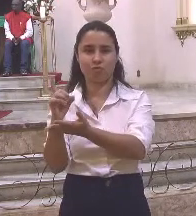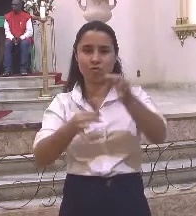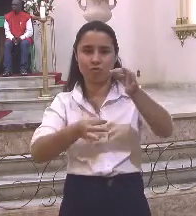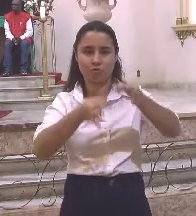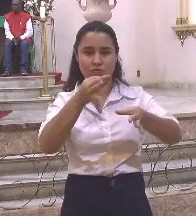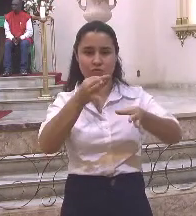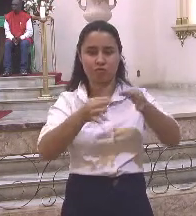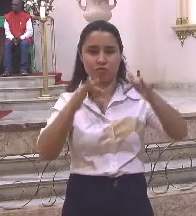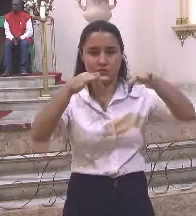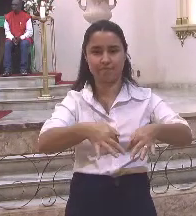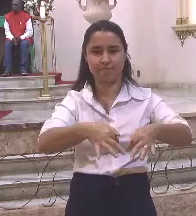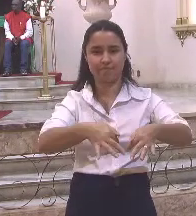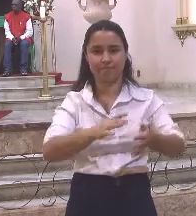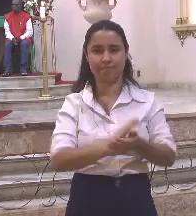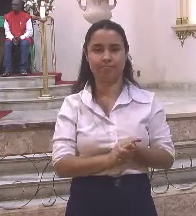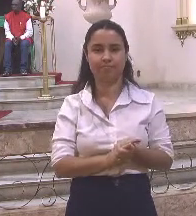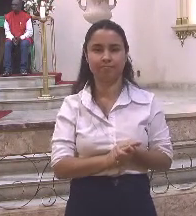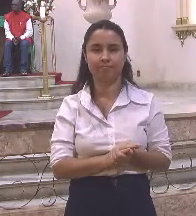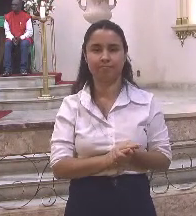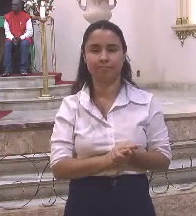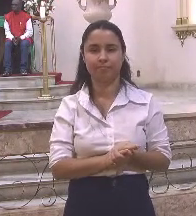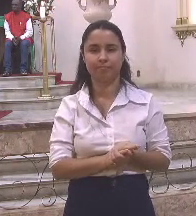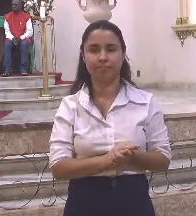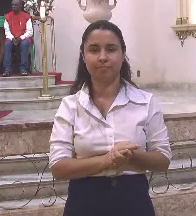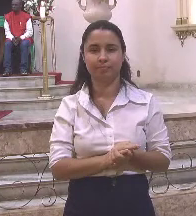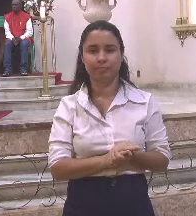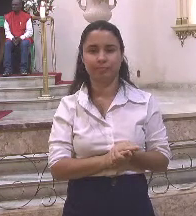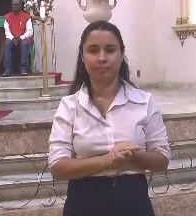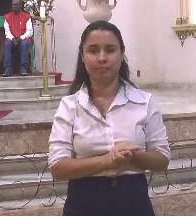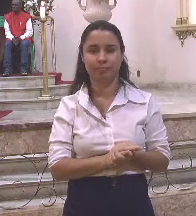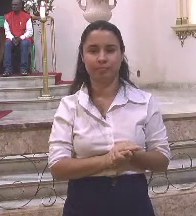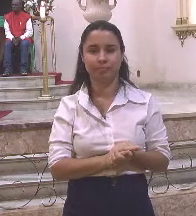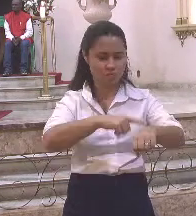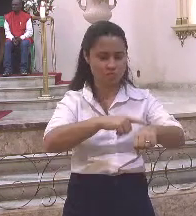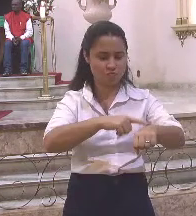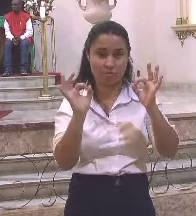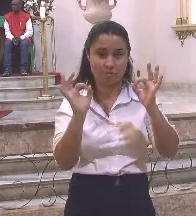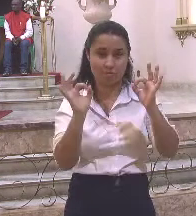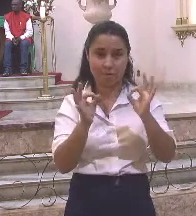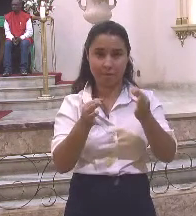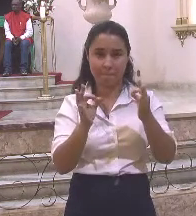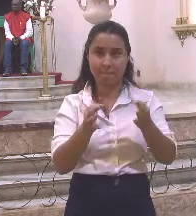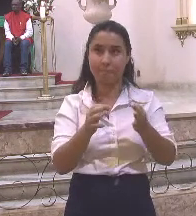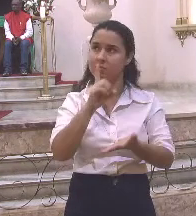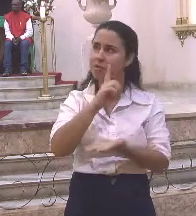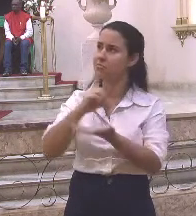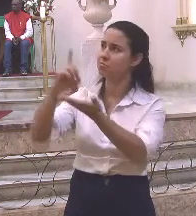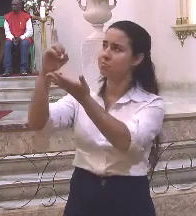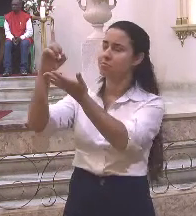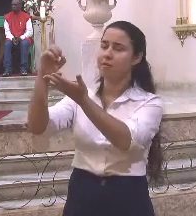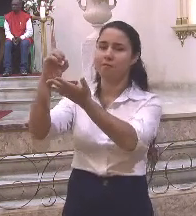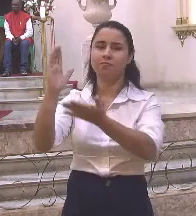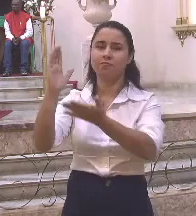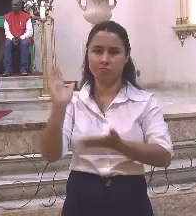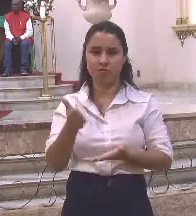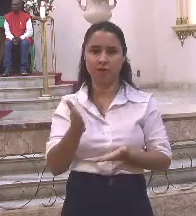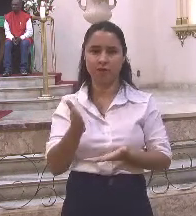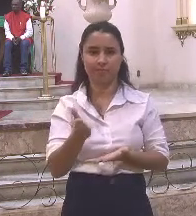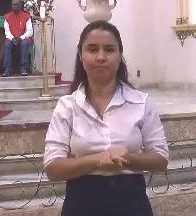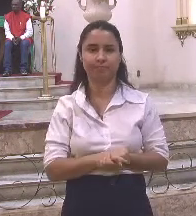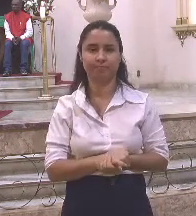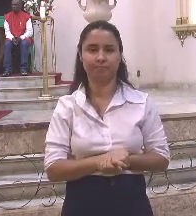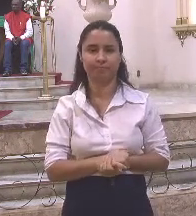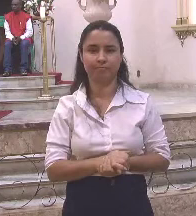Nos planos de Deus, o tempo certo já está determinado, assim como disse